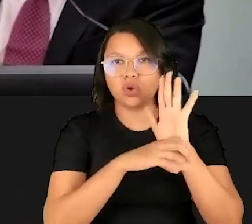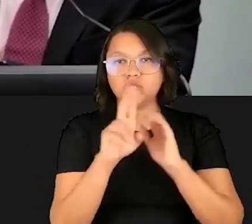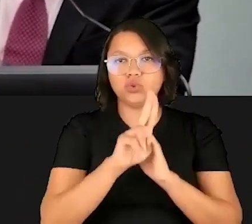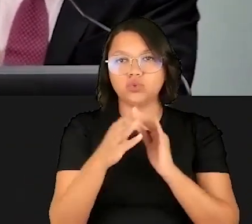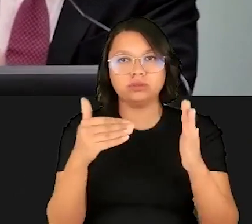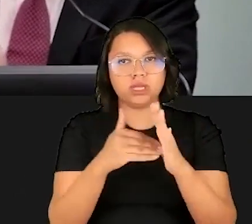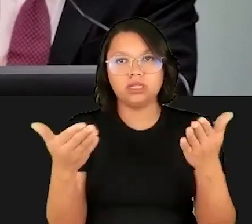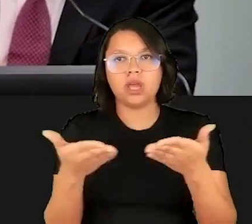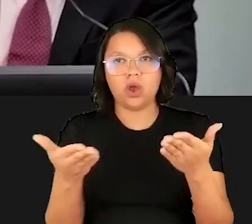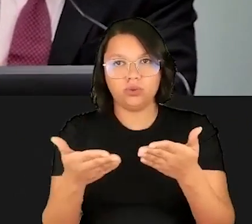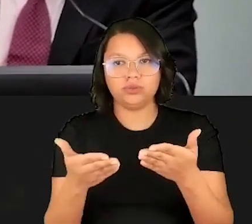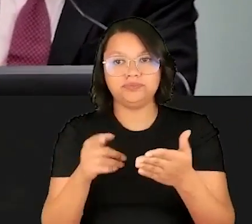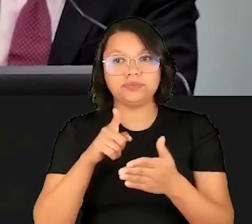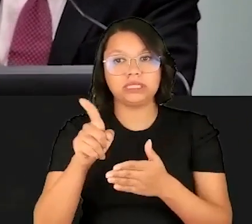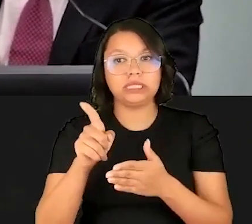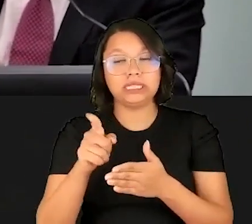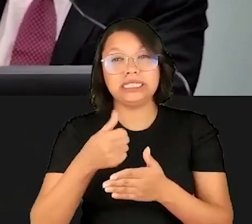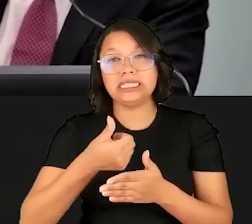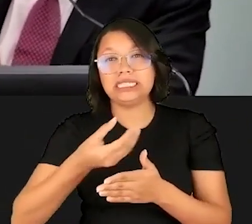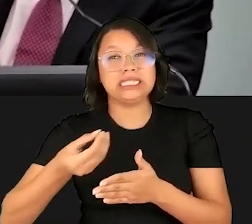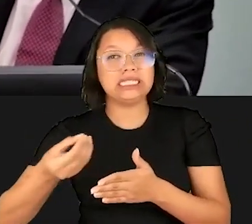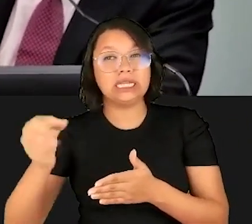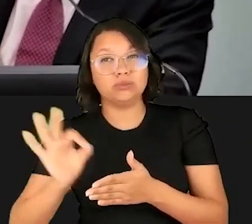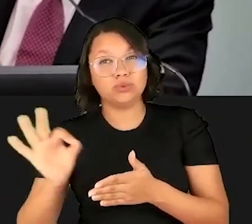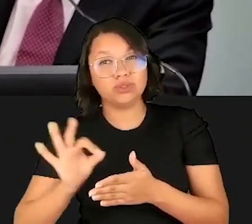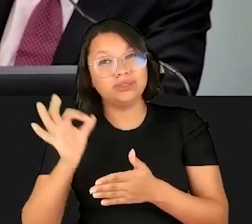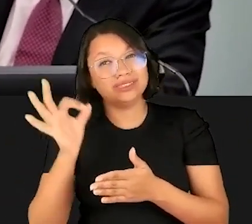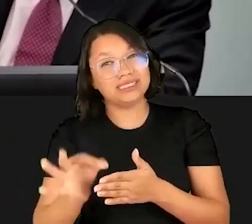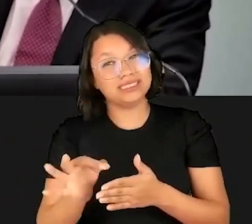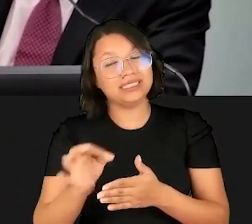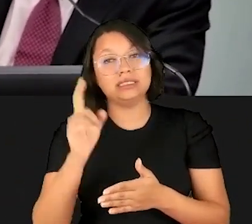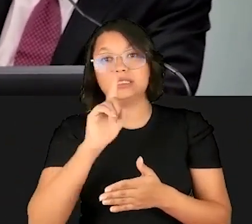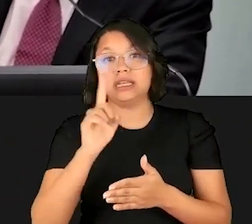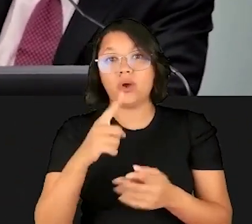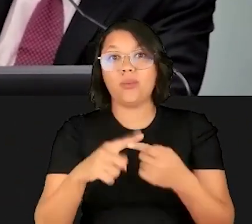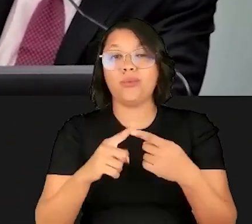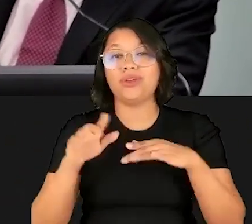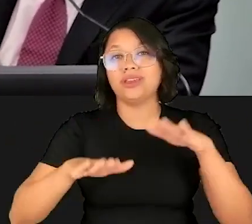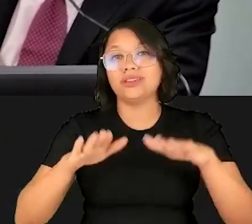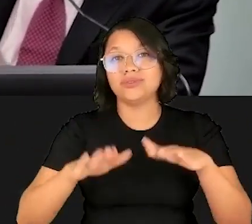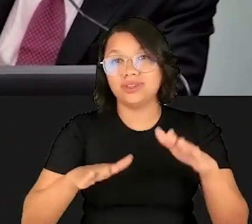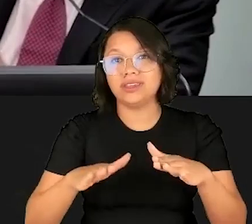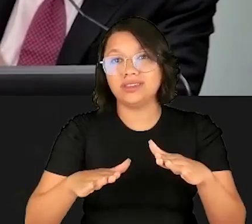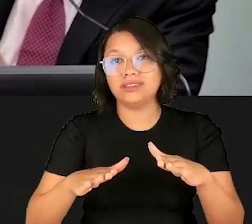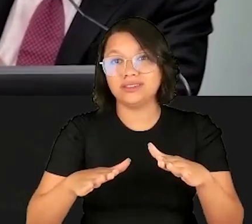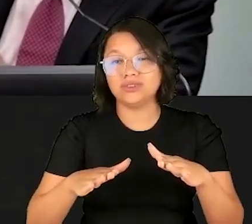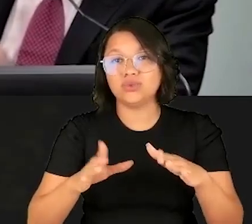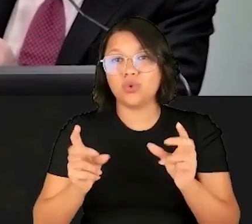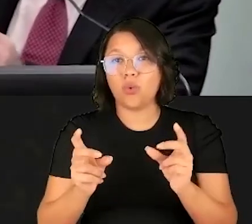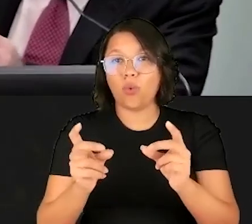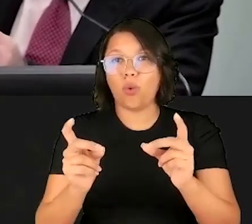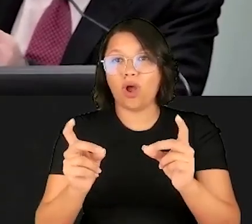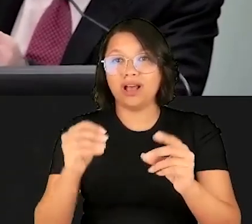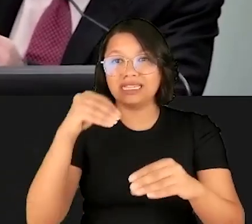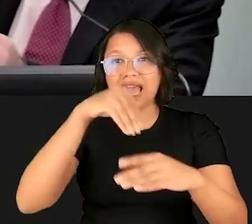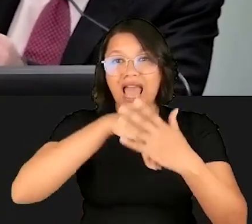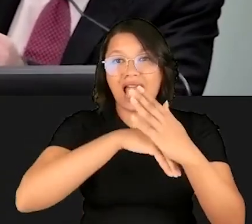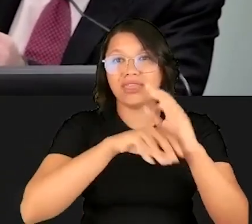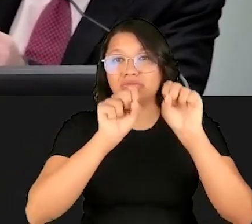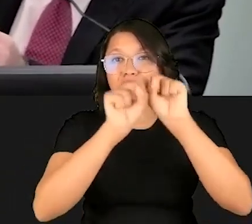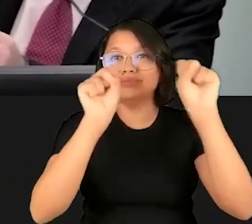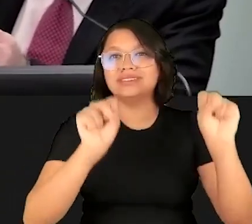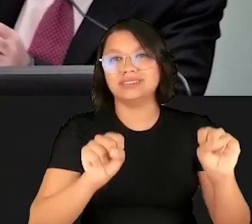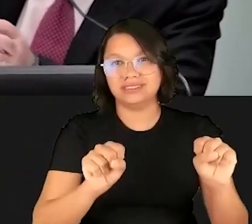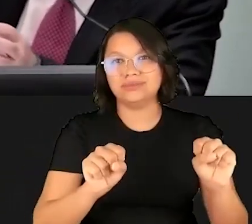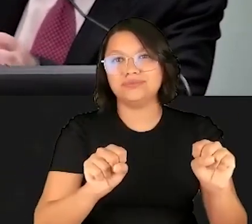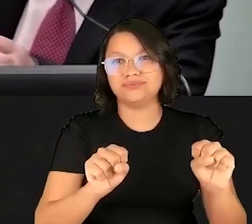não estava 100% correto, porque o câncer é uma doença muitas vezes sistêmica. Às vezes ele pula etapas, ele não faz uma... Ele